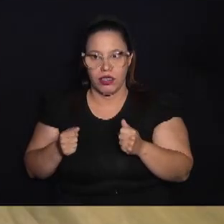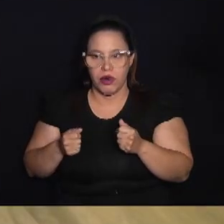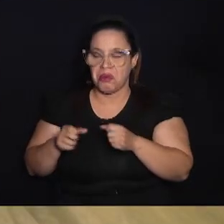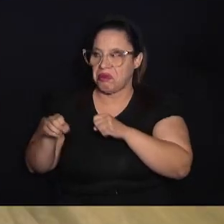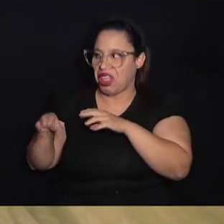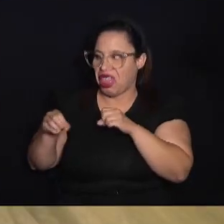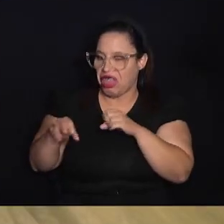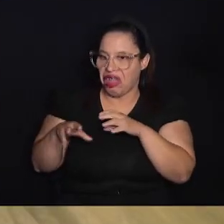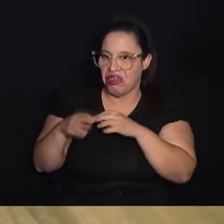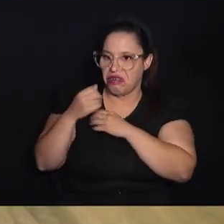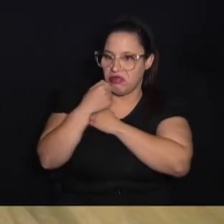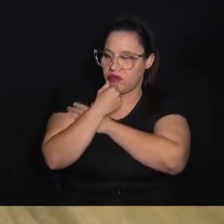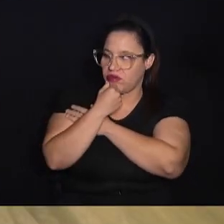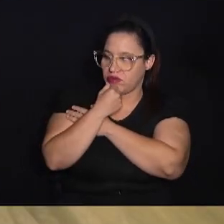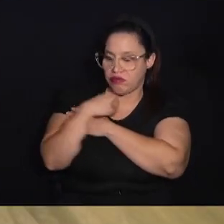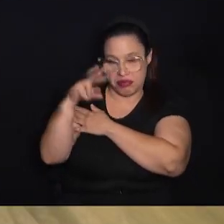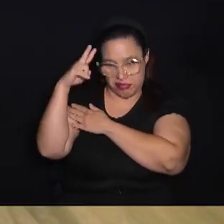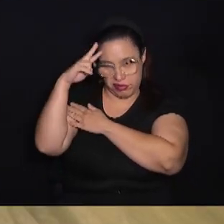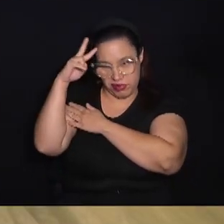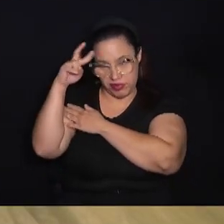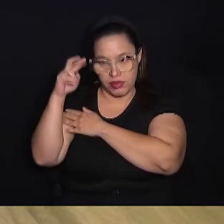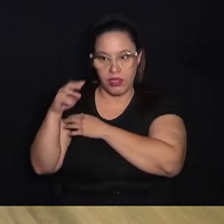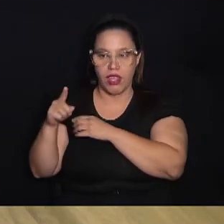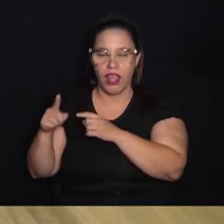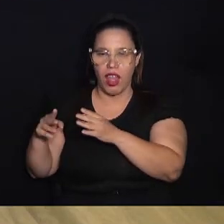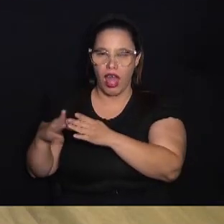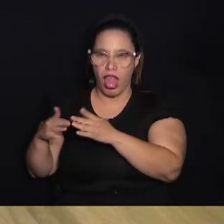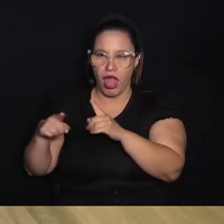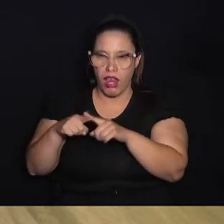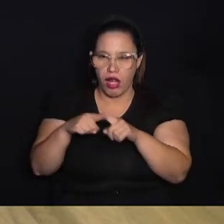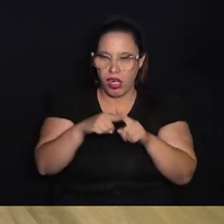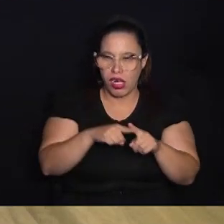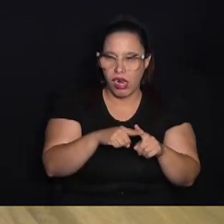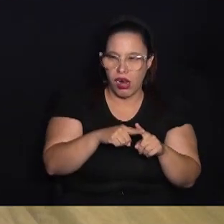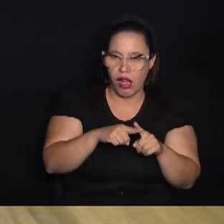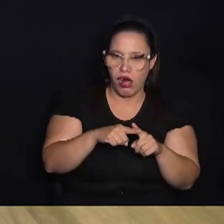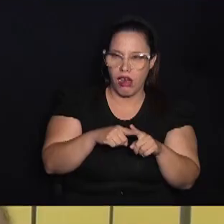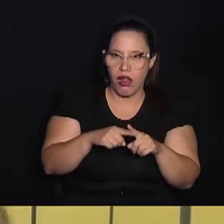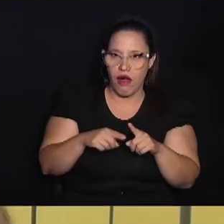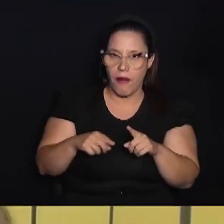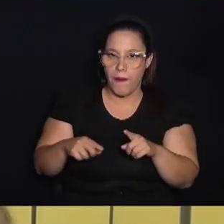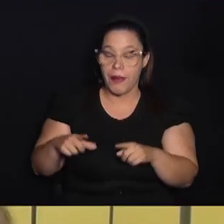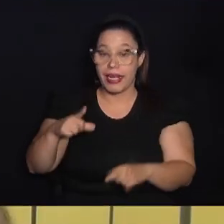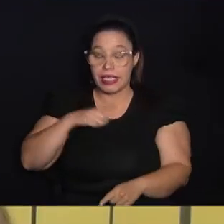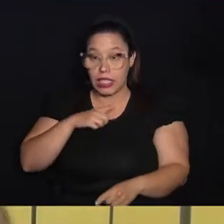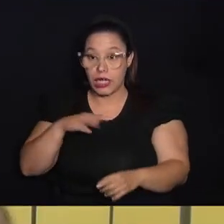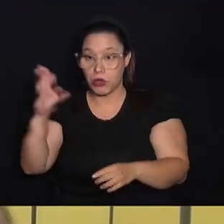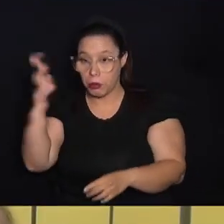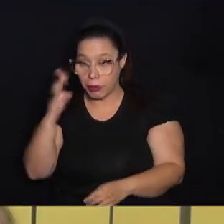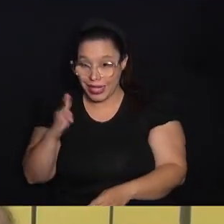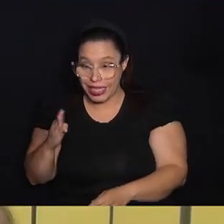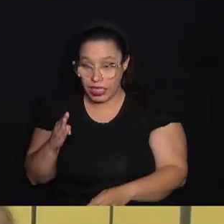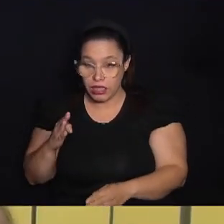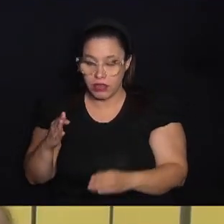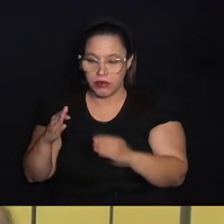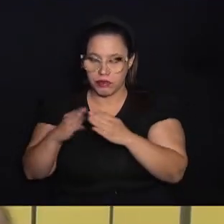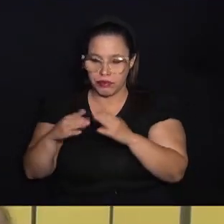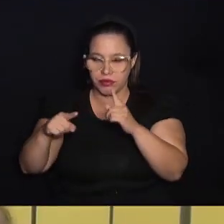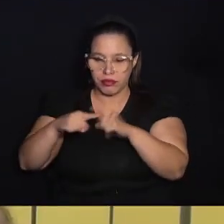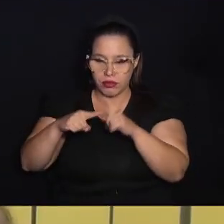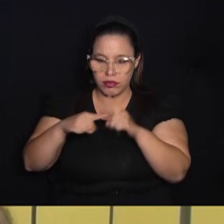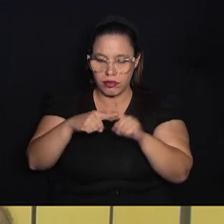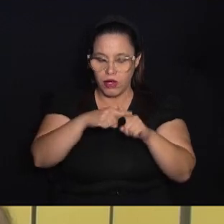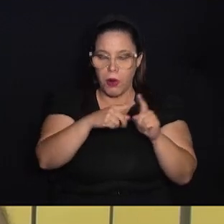cara história de cemitério é a gente tem no Brasil cemitérios protestantes que antecedem muito os